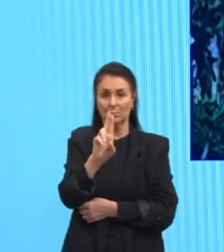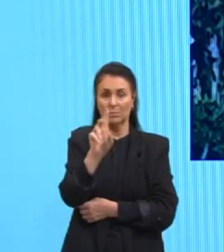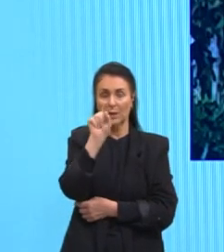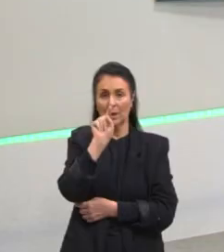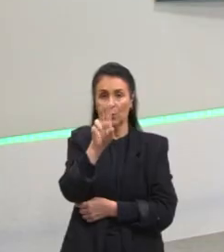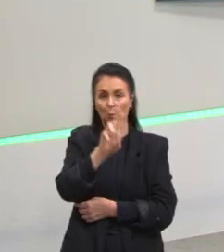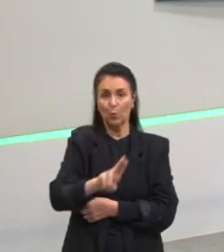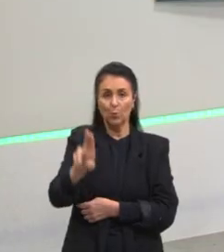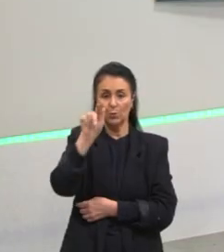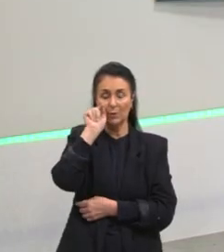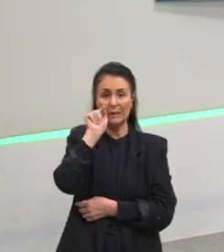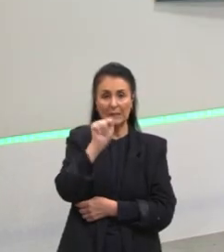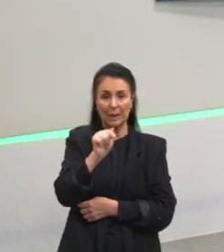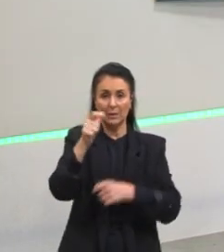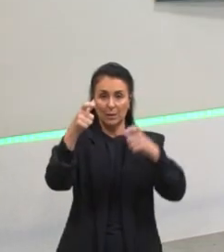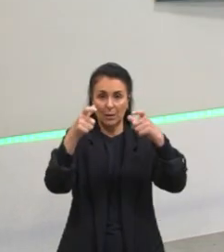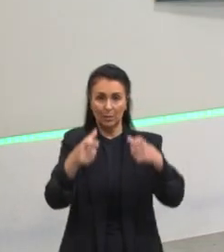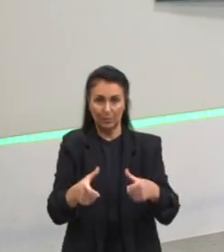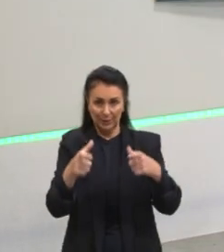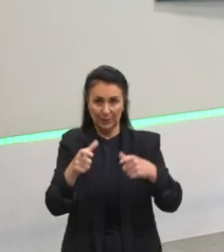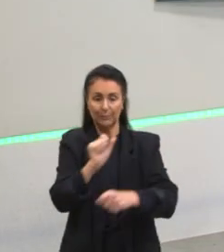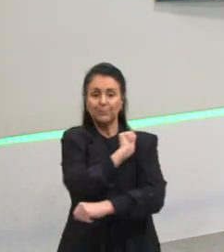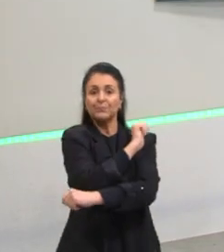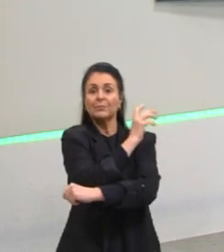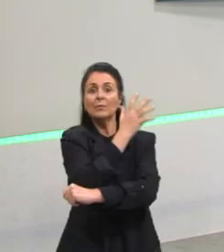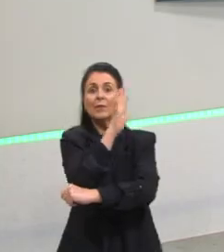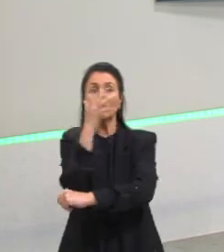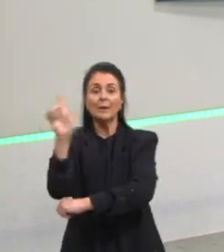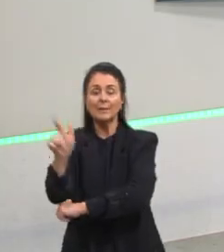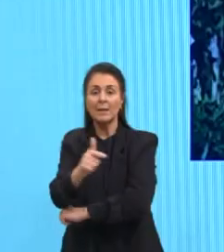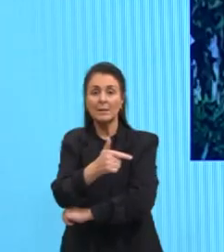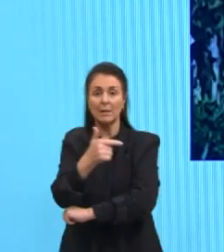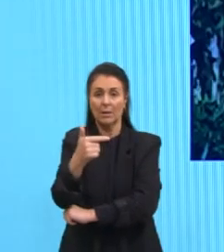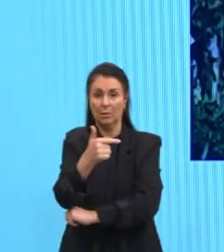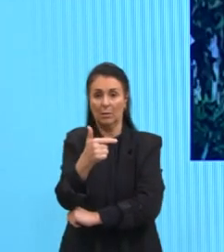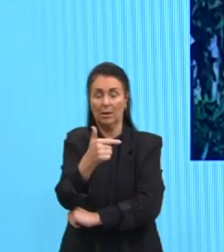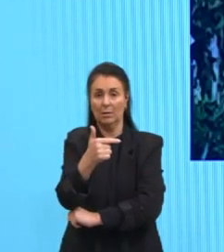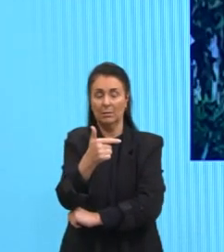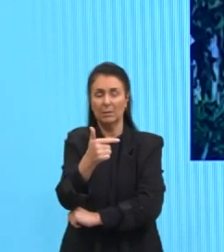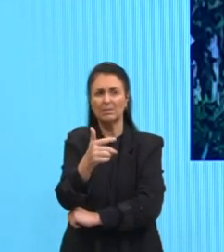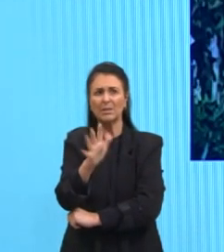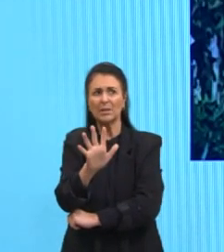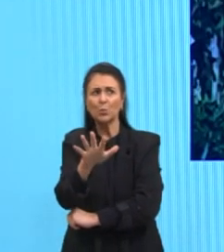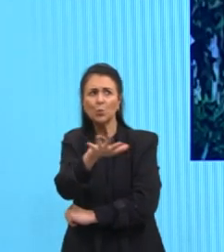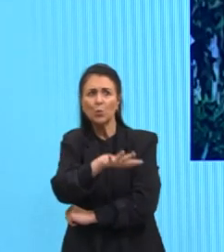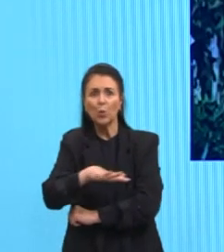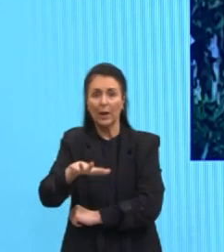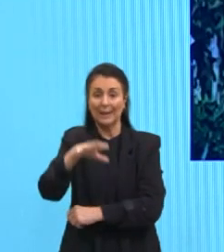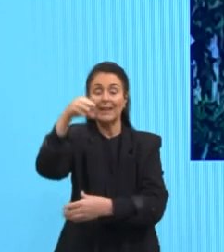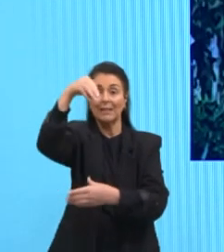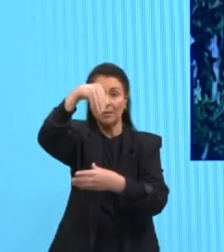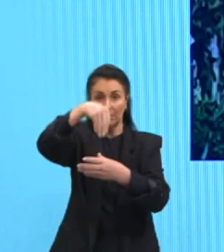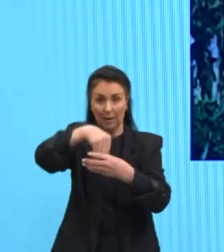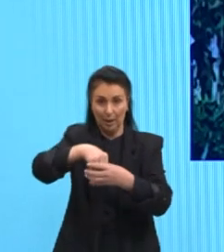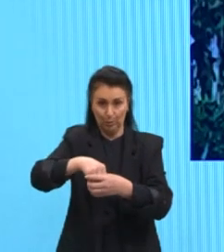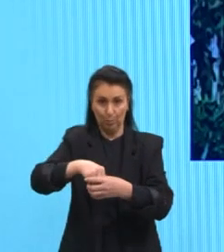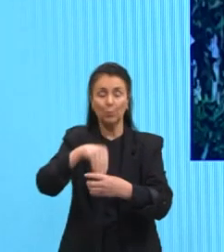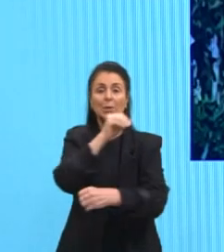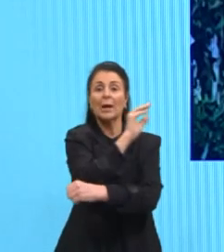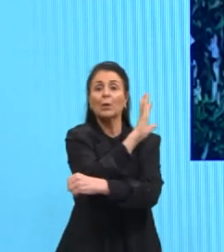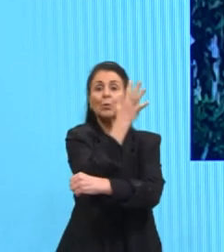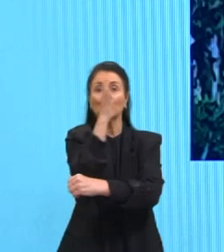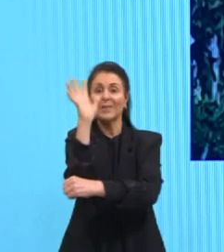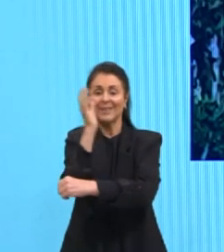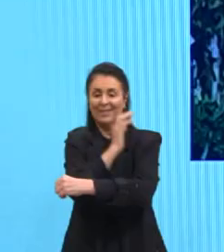aí dessa região tá é uma floresta então secundário né que fica dentro do c é completamente